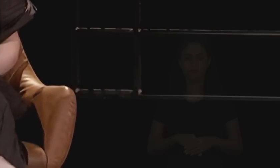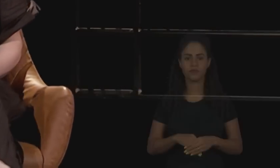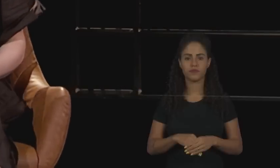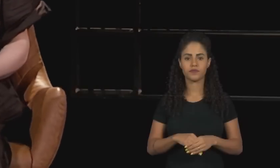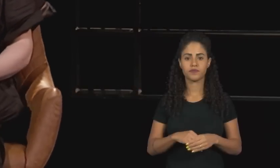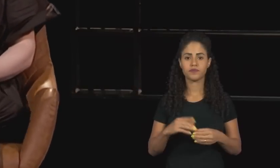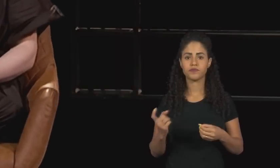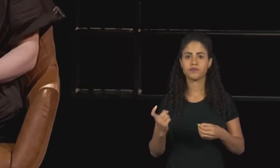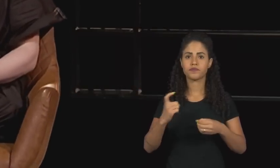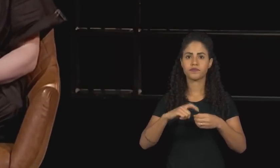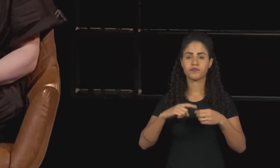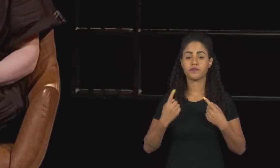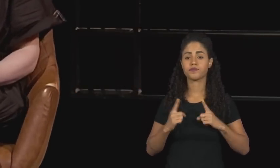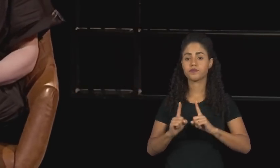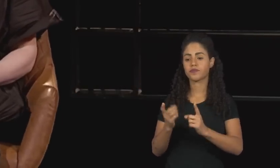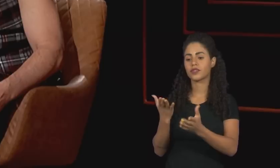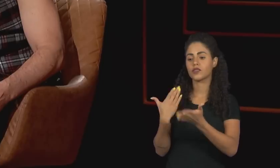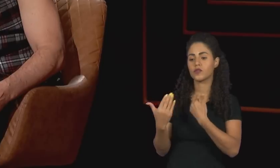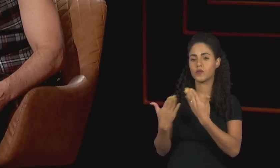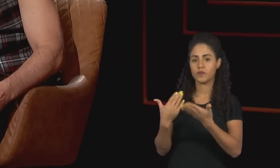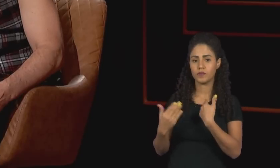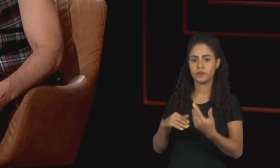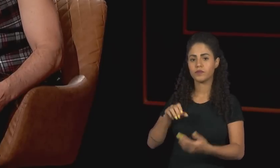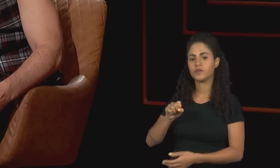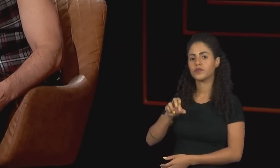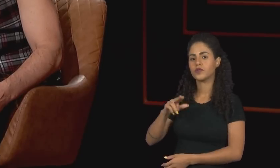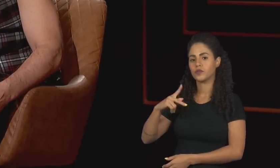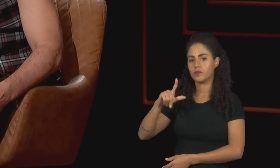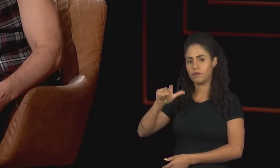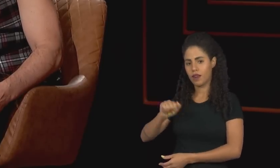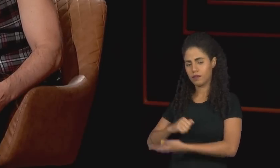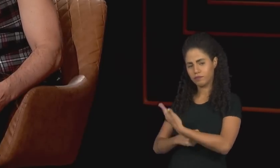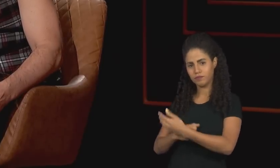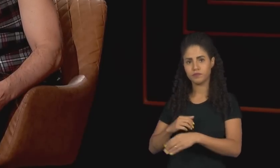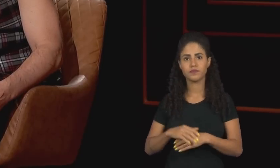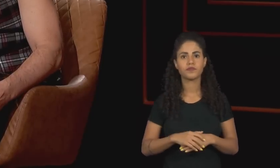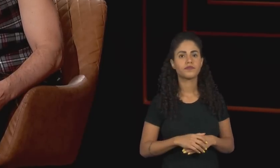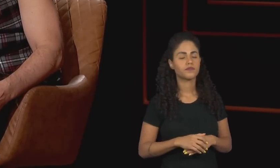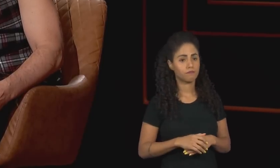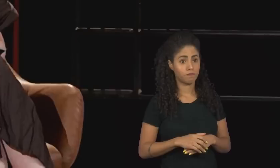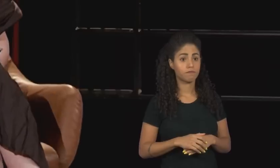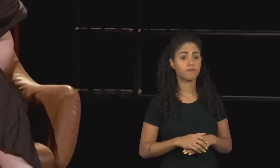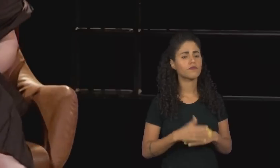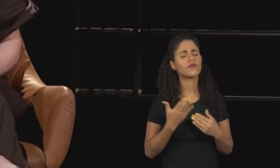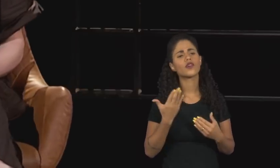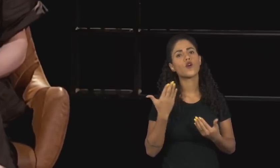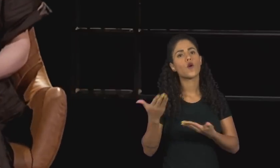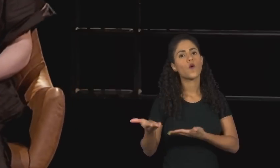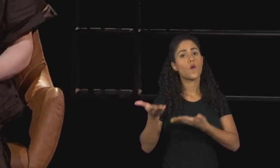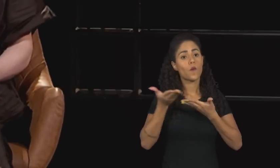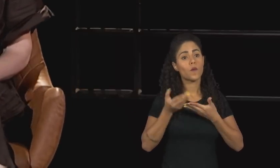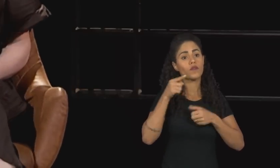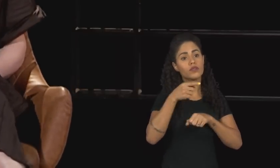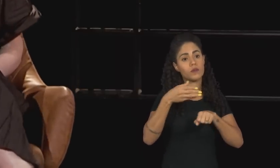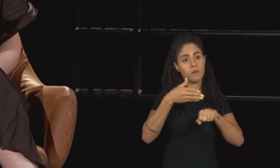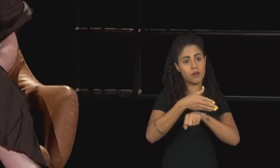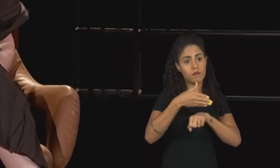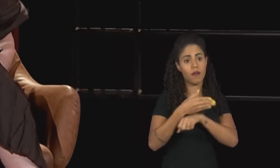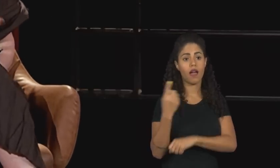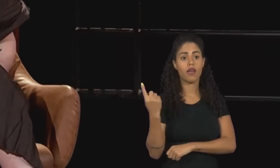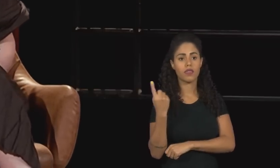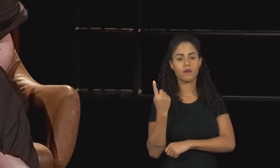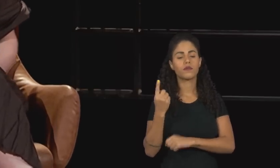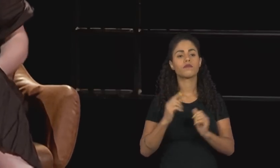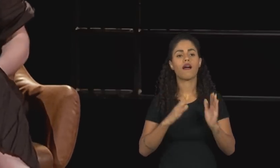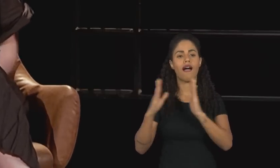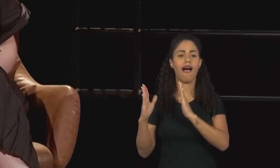Estamos de volta e hoje o nosso bate-papo é com Supla. Bom, Supla, aí aparece o convite para você participar da primeira edição